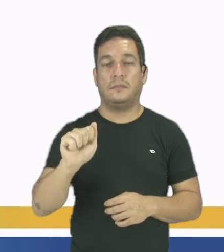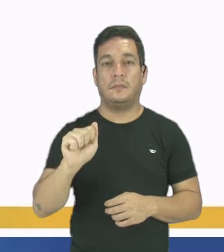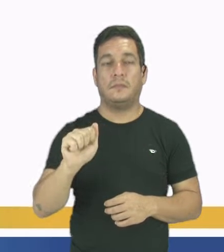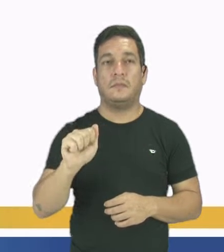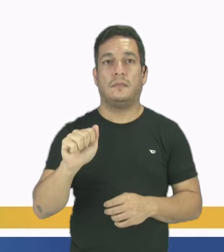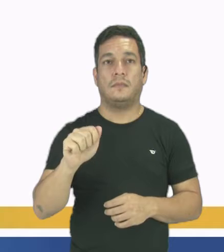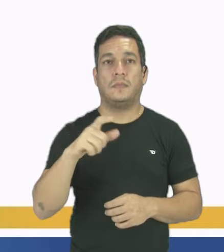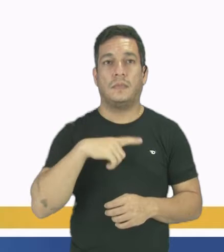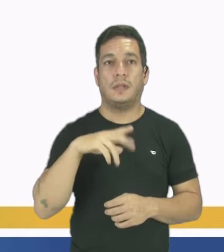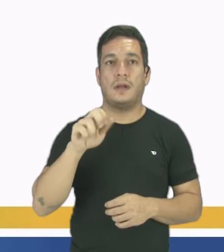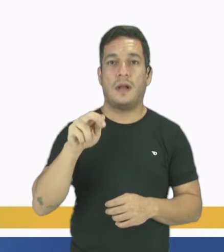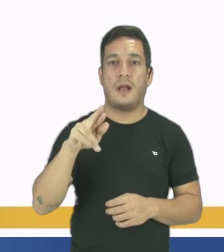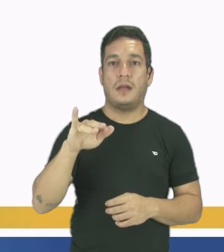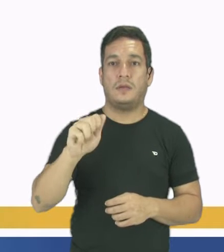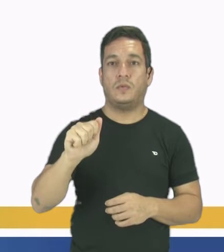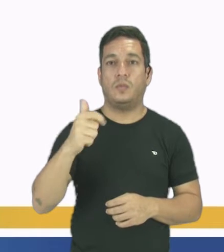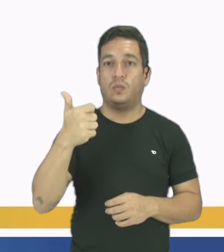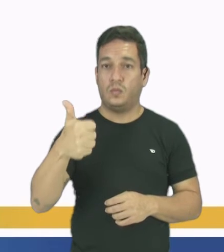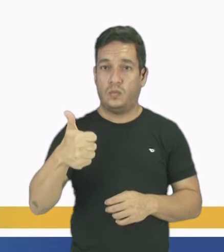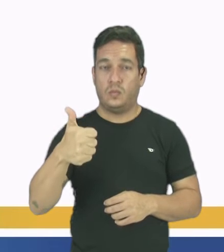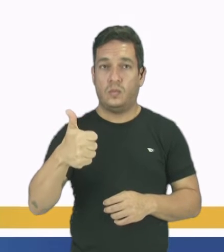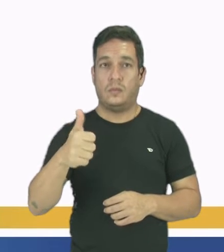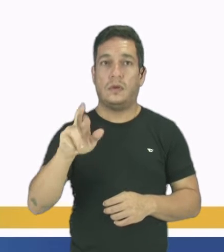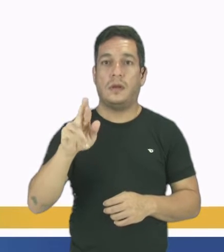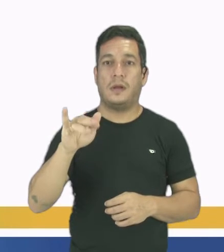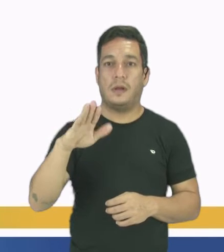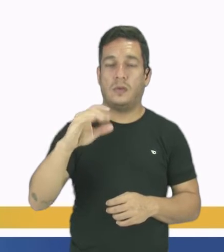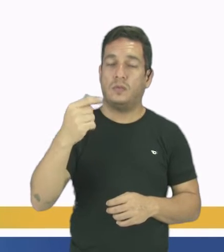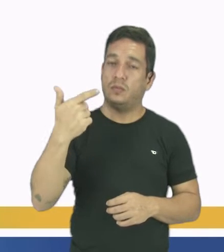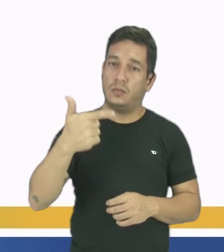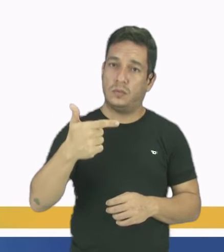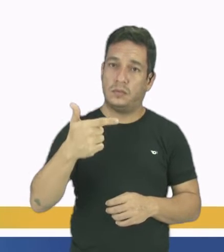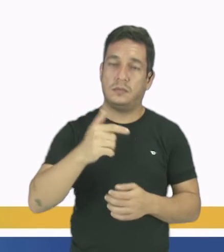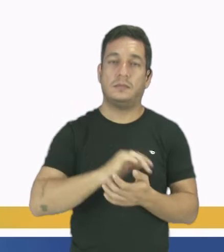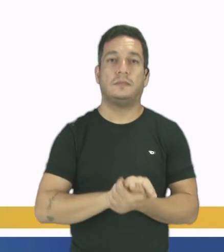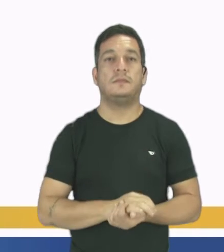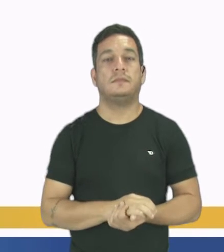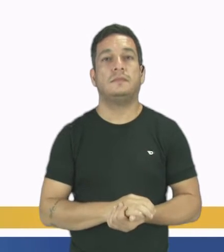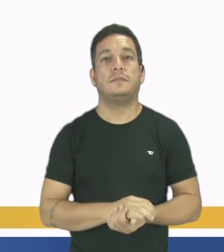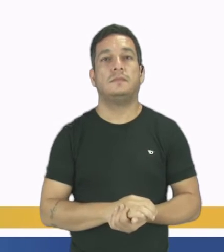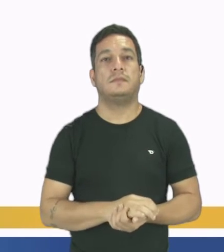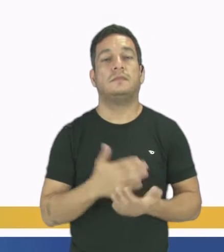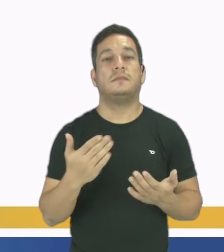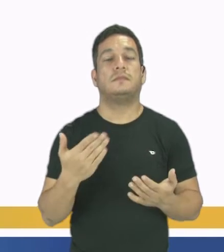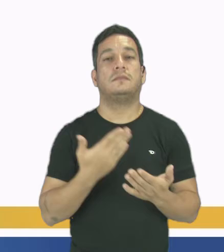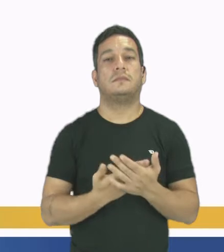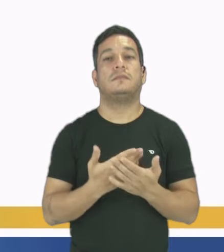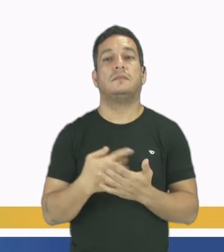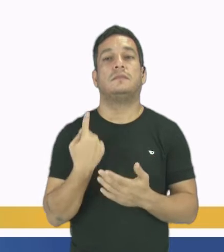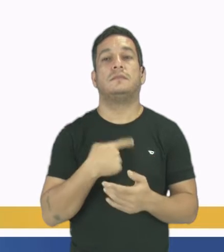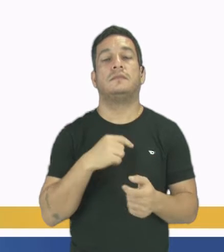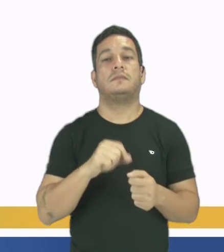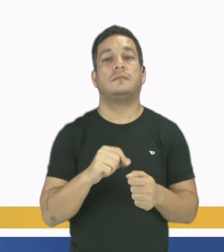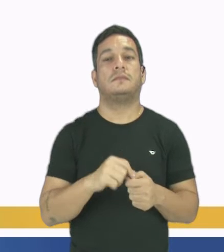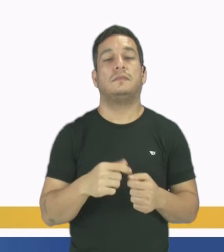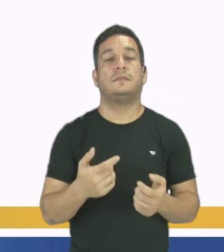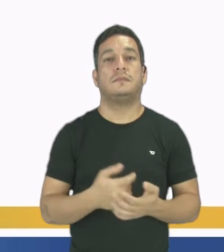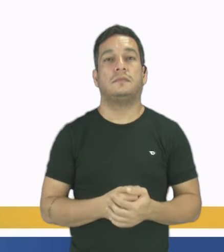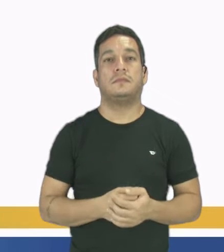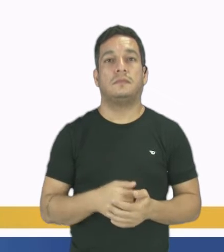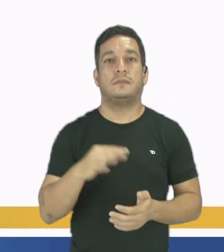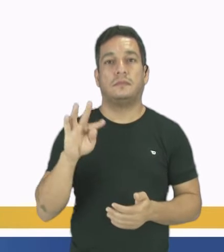têm raio 1 e raio 2, né? Então, qual é o estudo que nós vamos fazer aí?